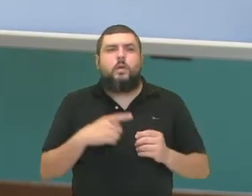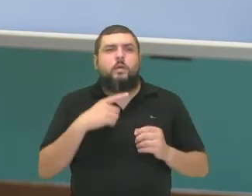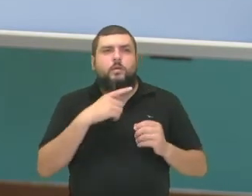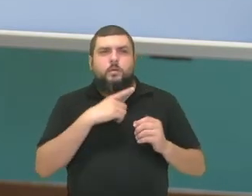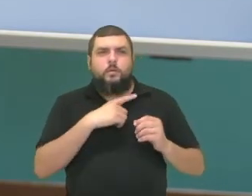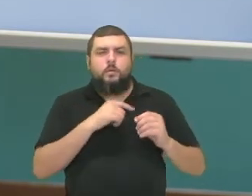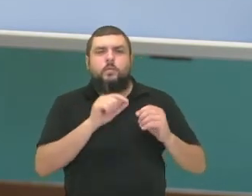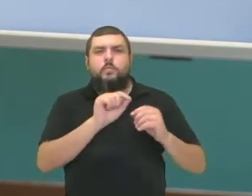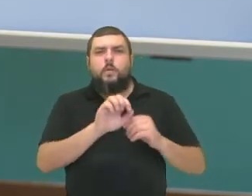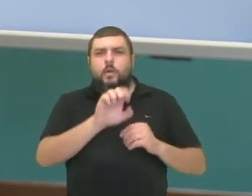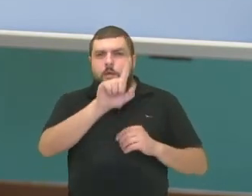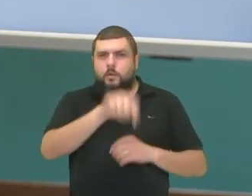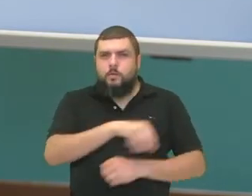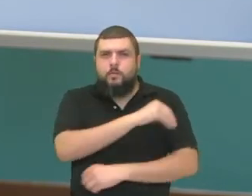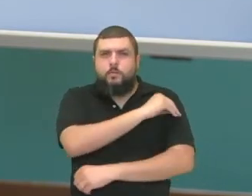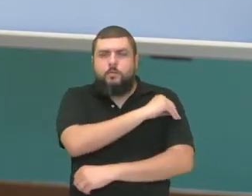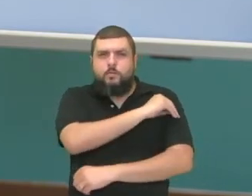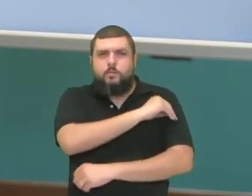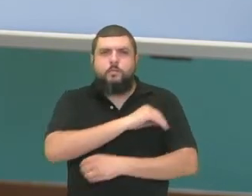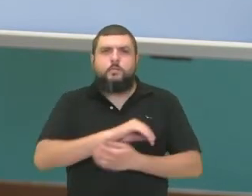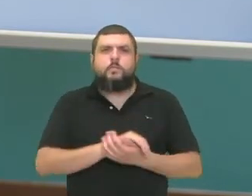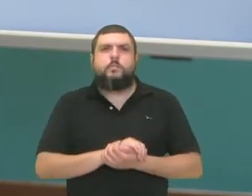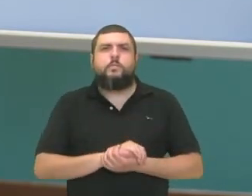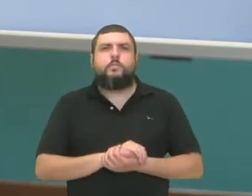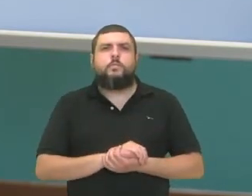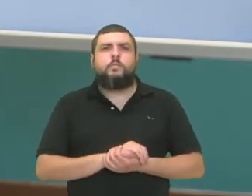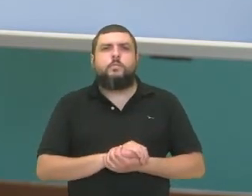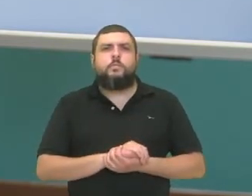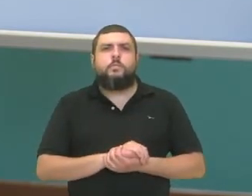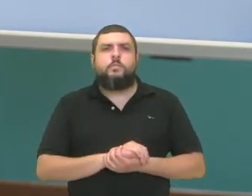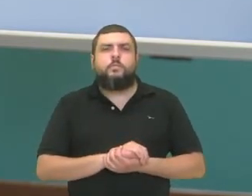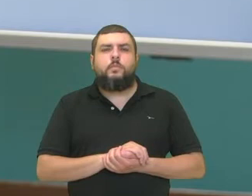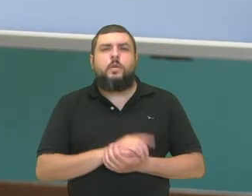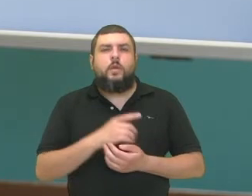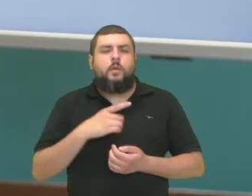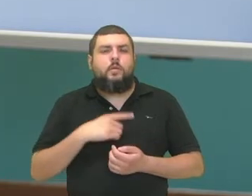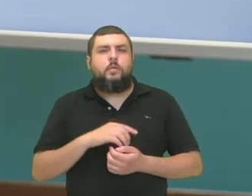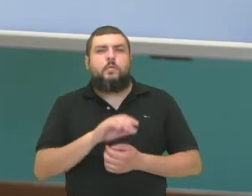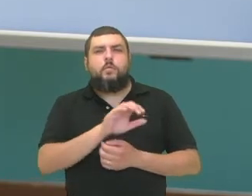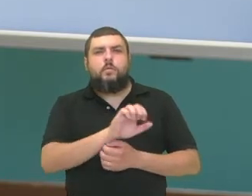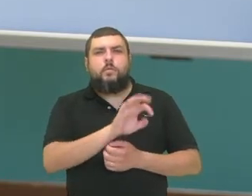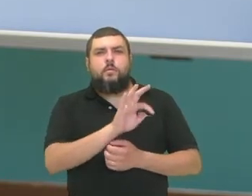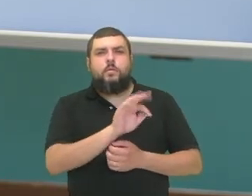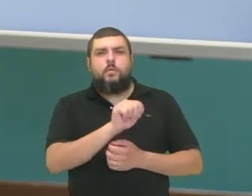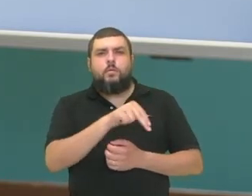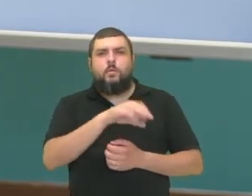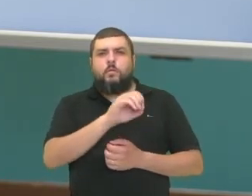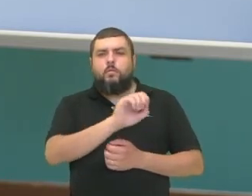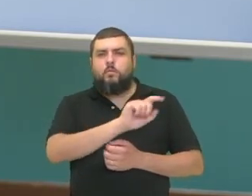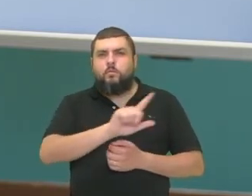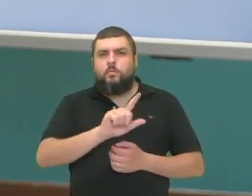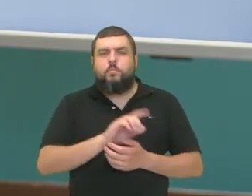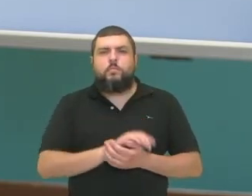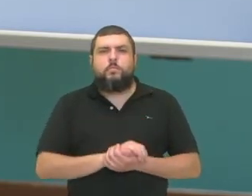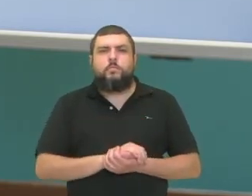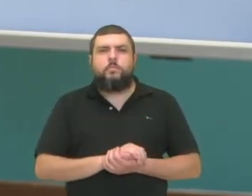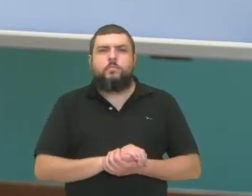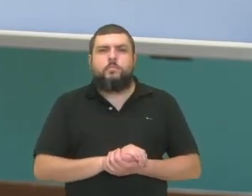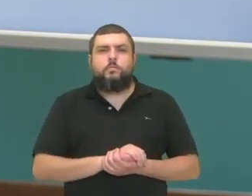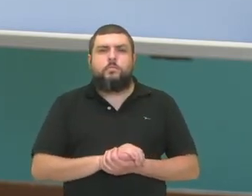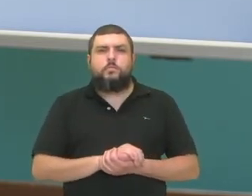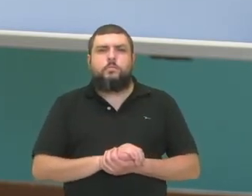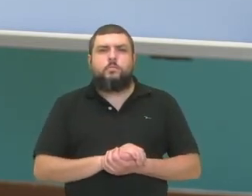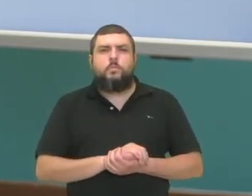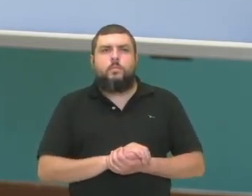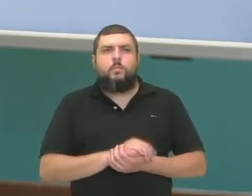função química álcool. Então, observe, nós temos o etanol, 2 carbonos, tá? Étil, etanol. E aqui nós temos